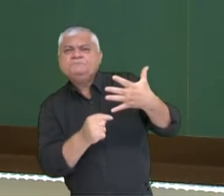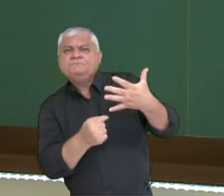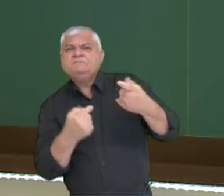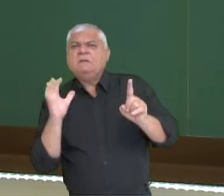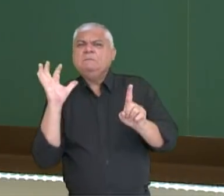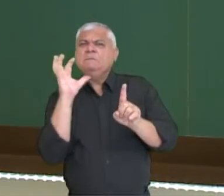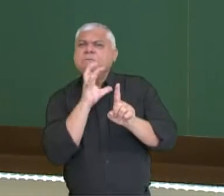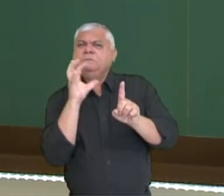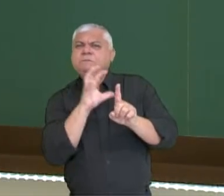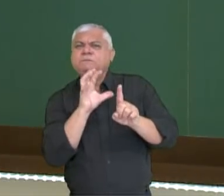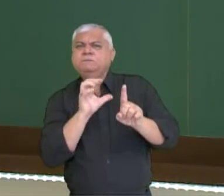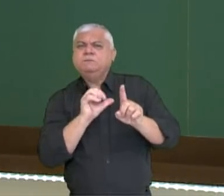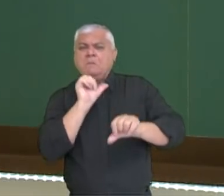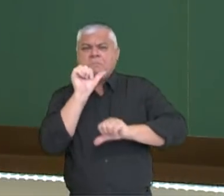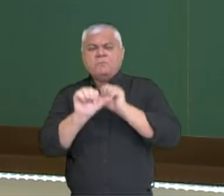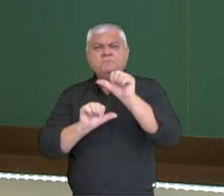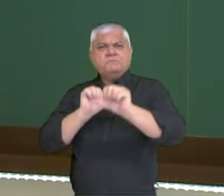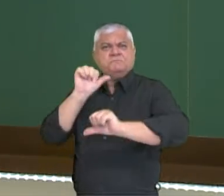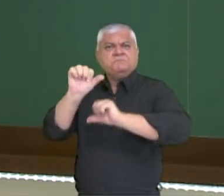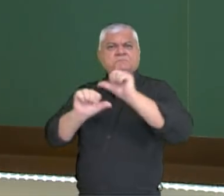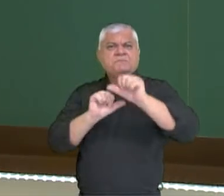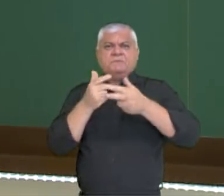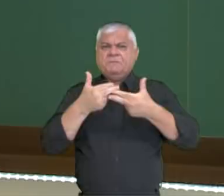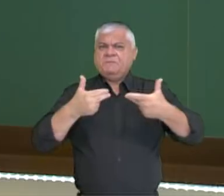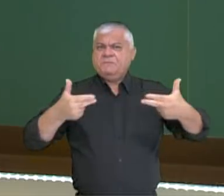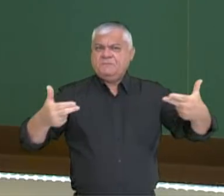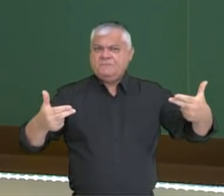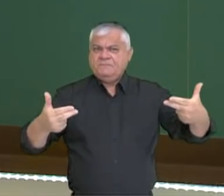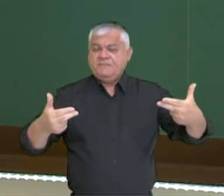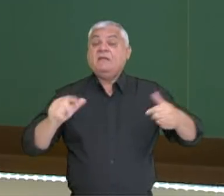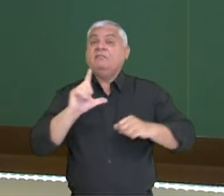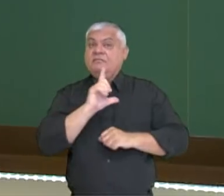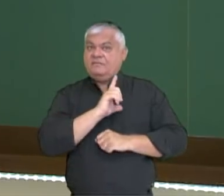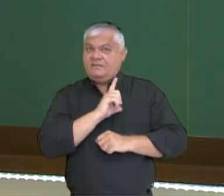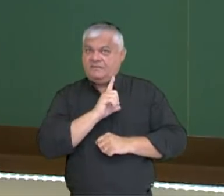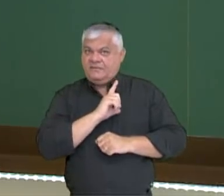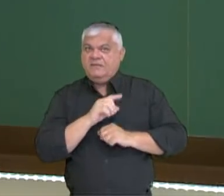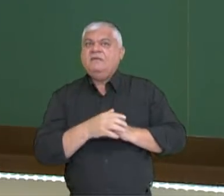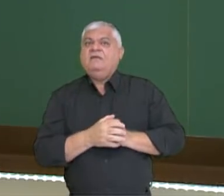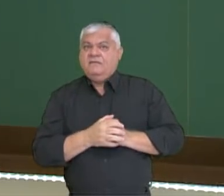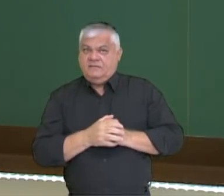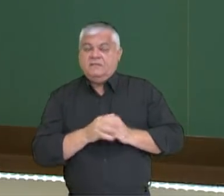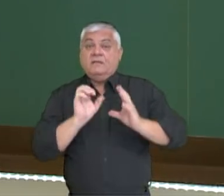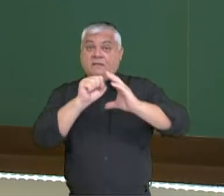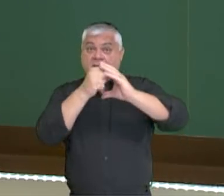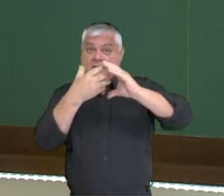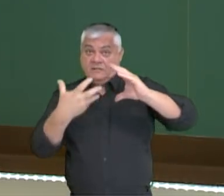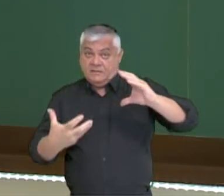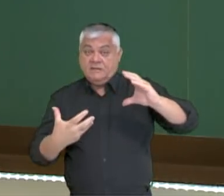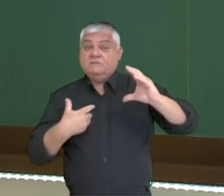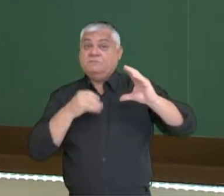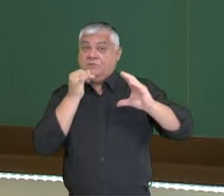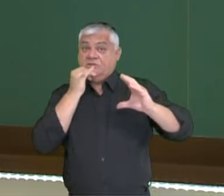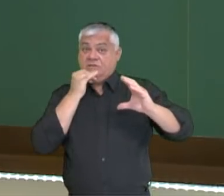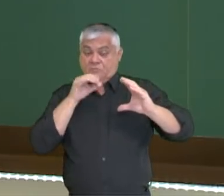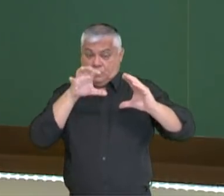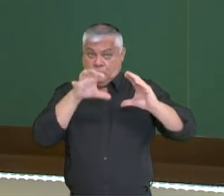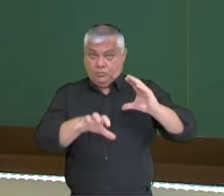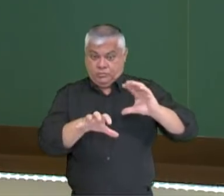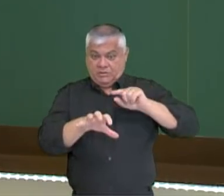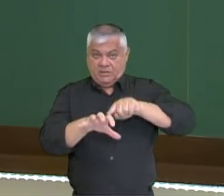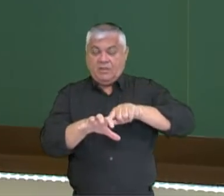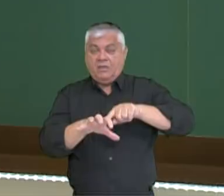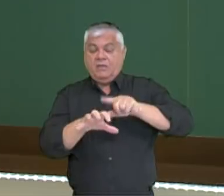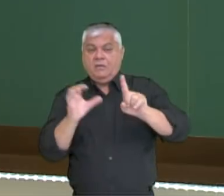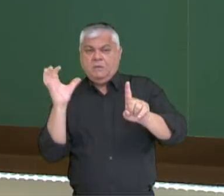essa variação dos elementos. Então existem algumas características daquele determinado espaço que